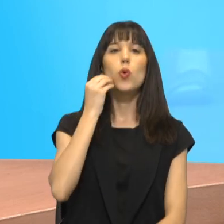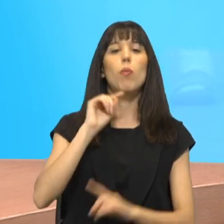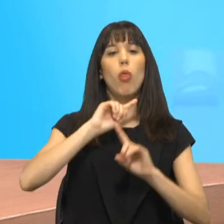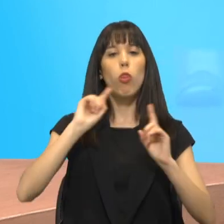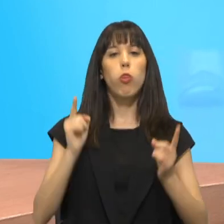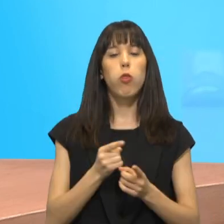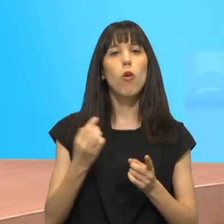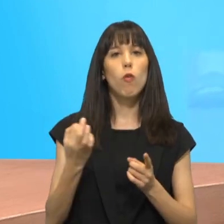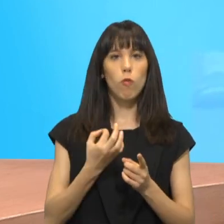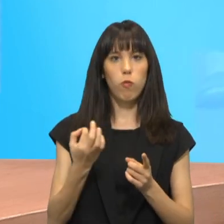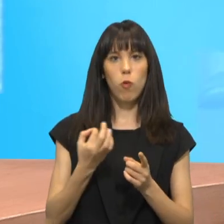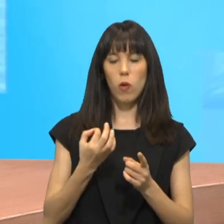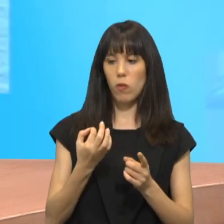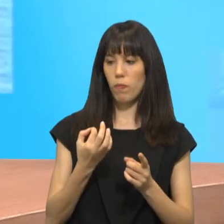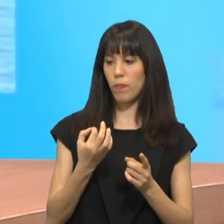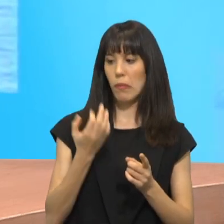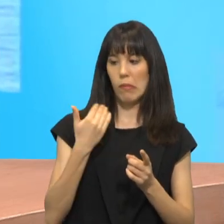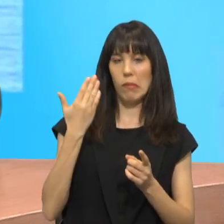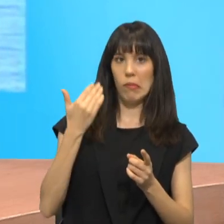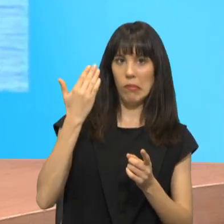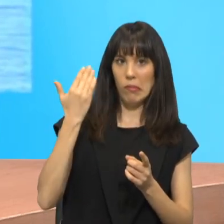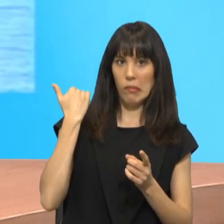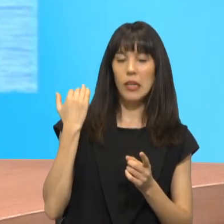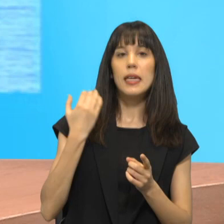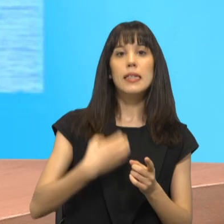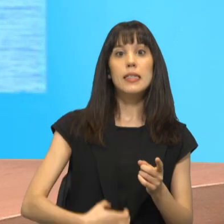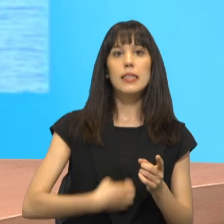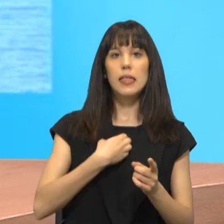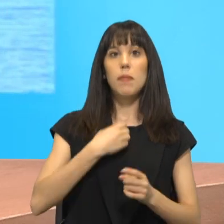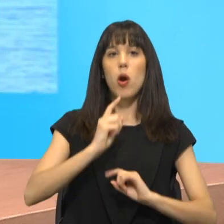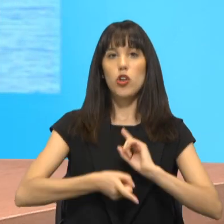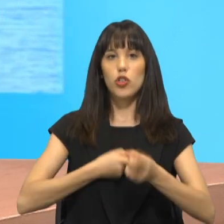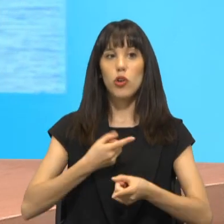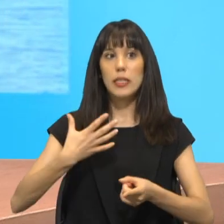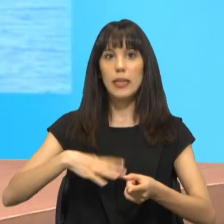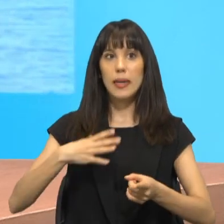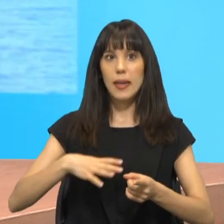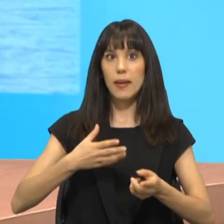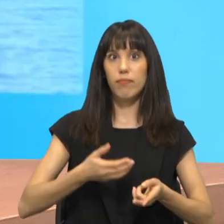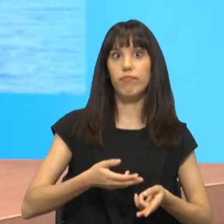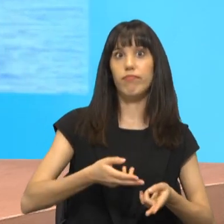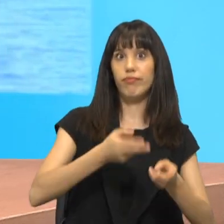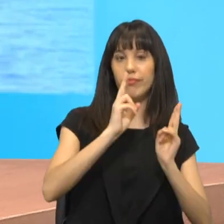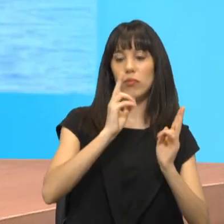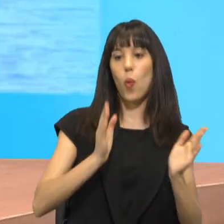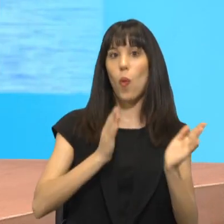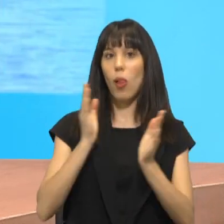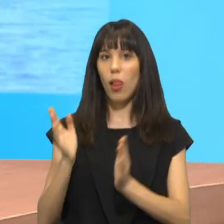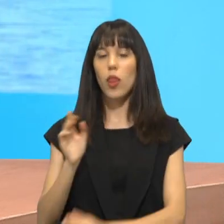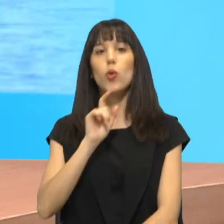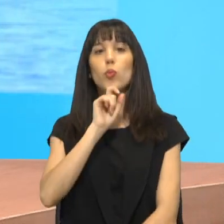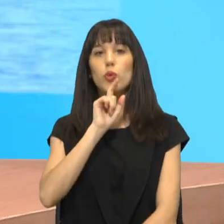resumo daquilo que foi o sentimento de liberdade por um lado e de possibilidade